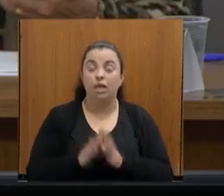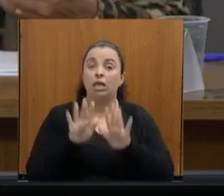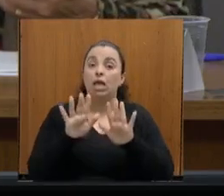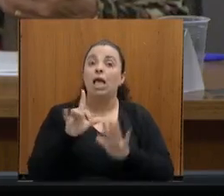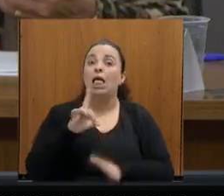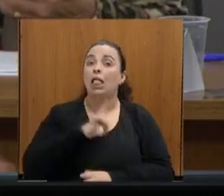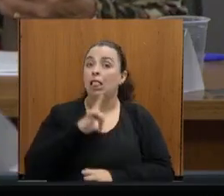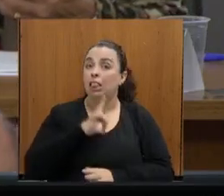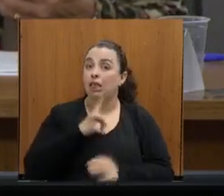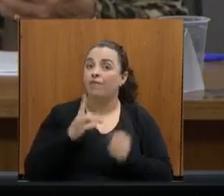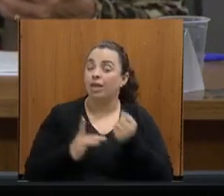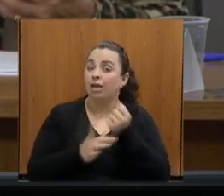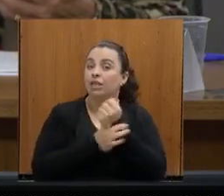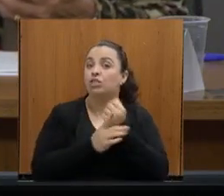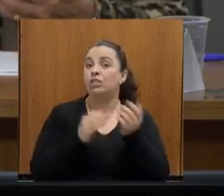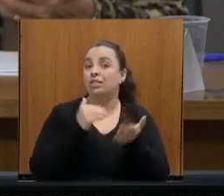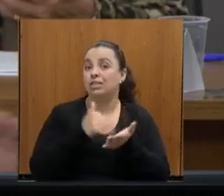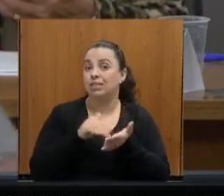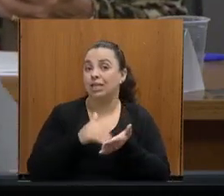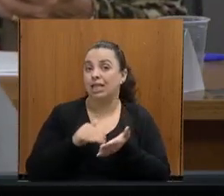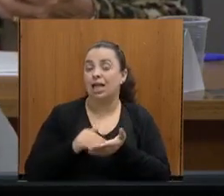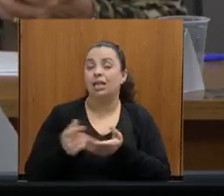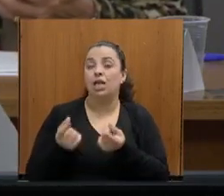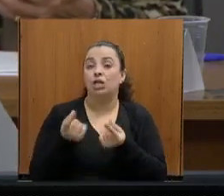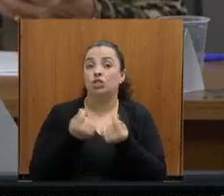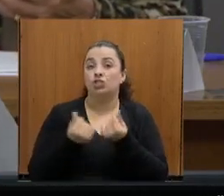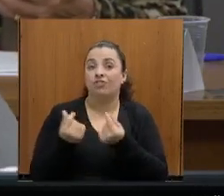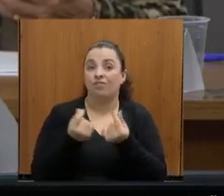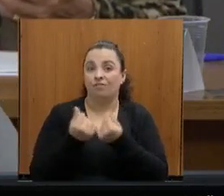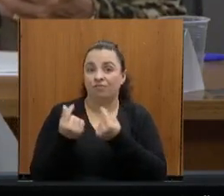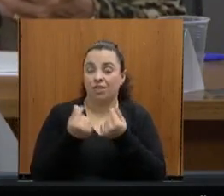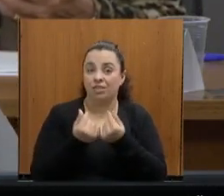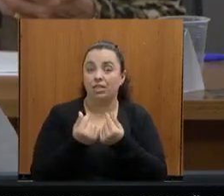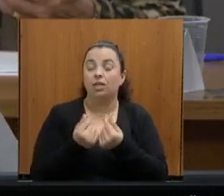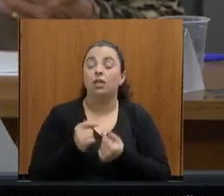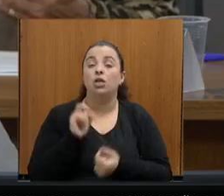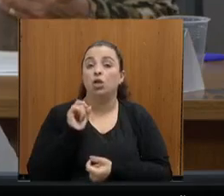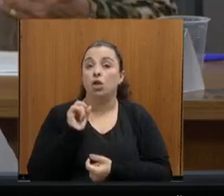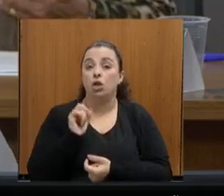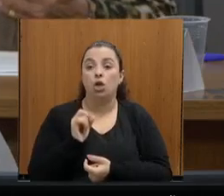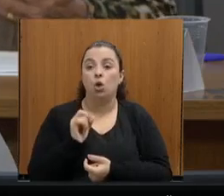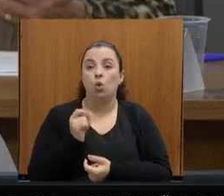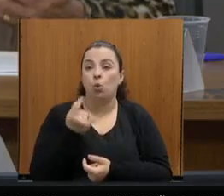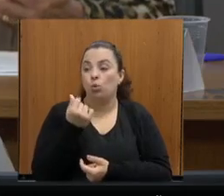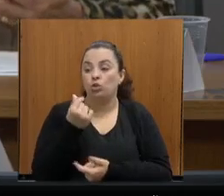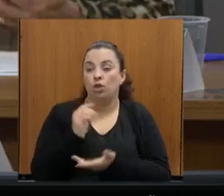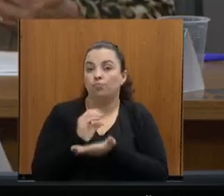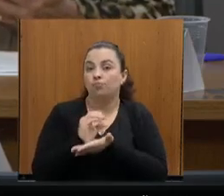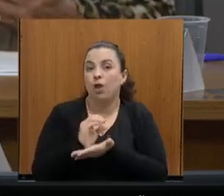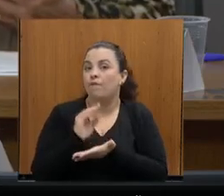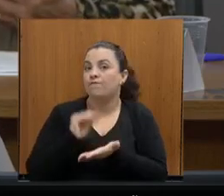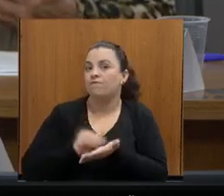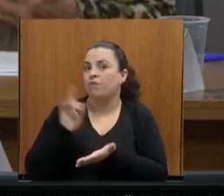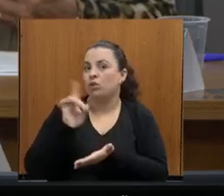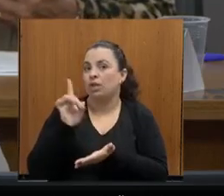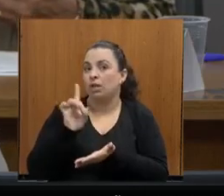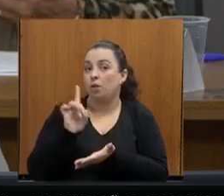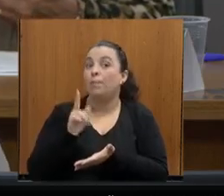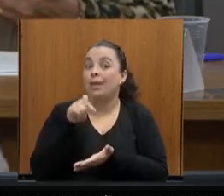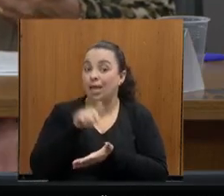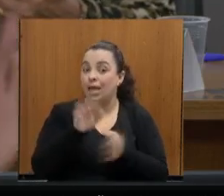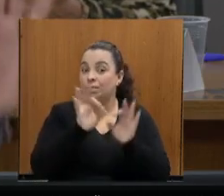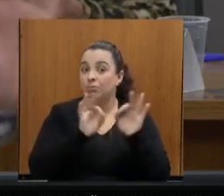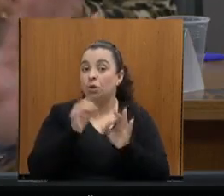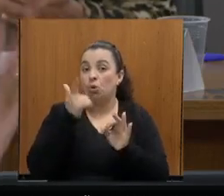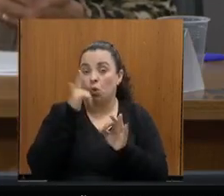garantia pela secretaria de fazenda de que o dinheiro Não faltará para que a gente possa atingir